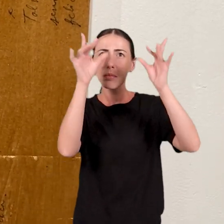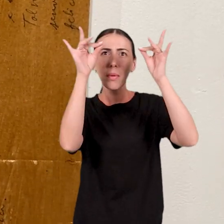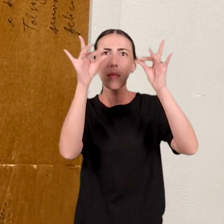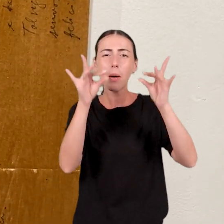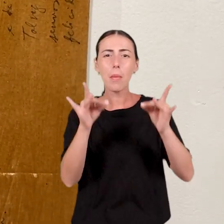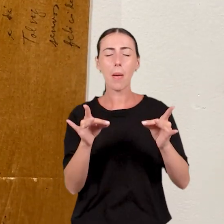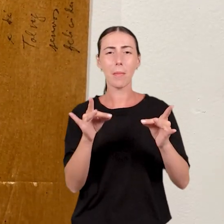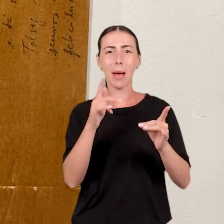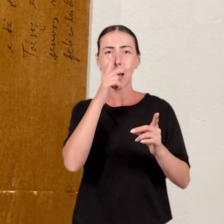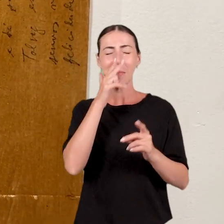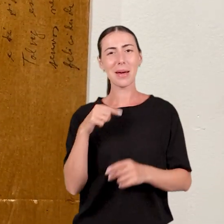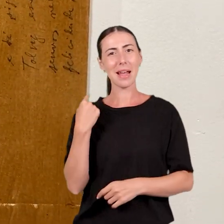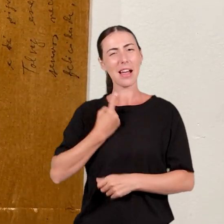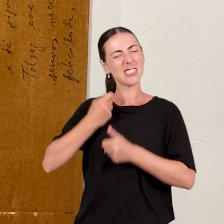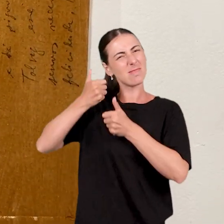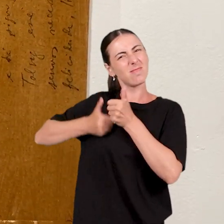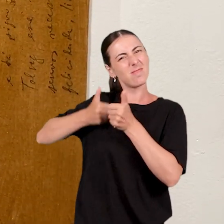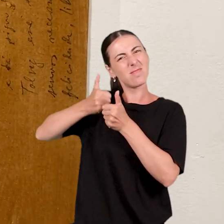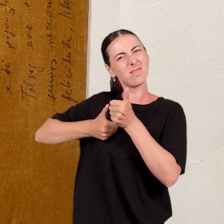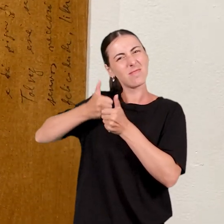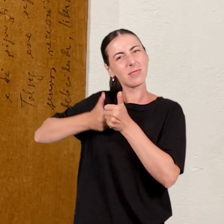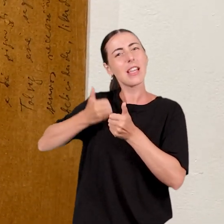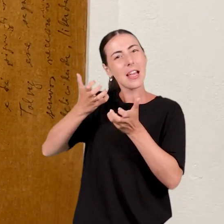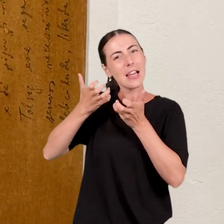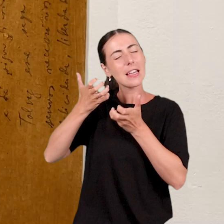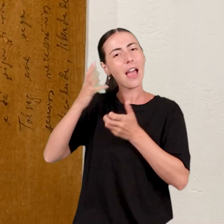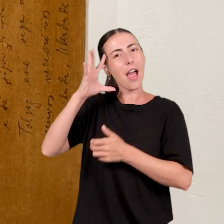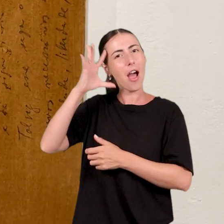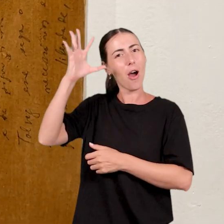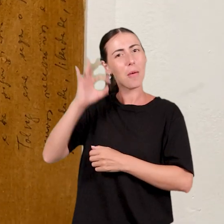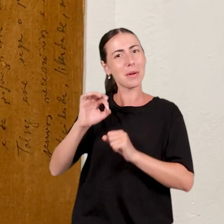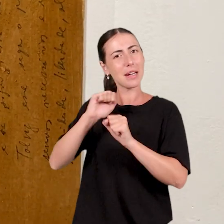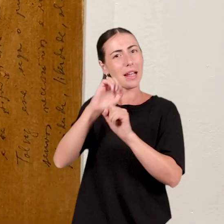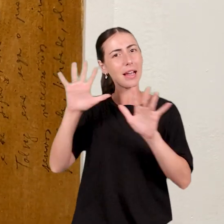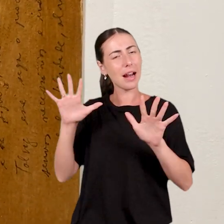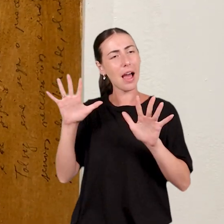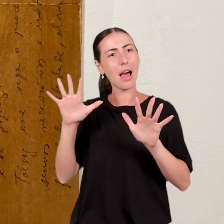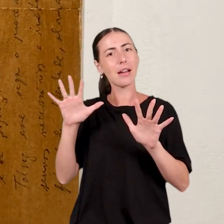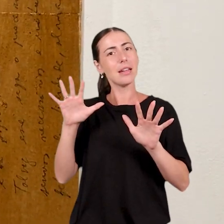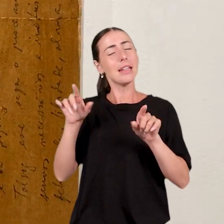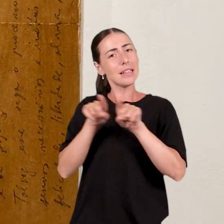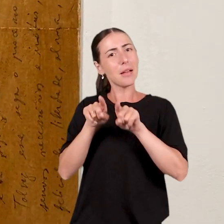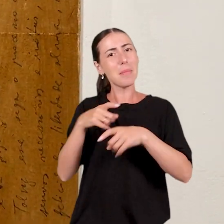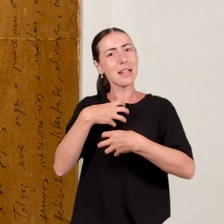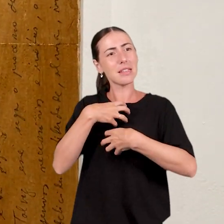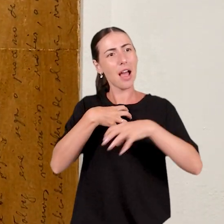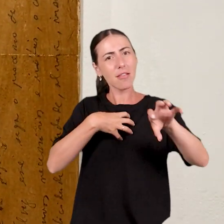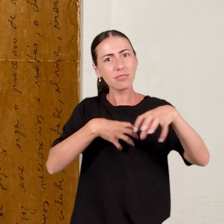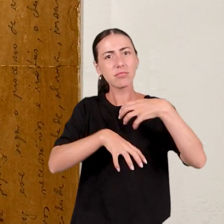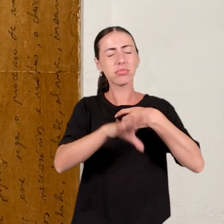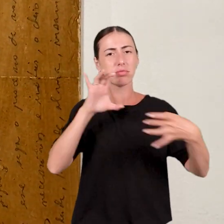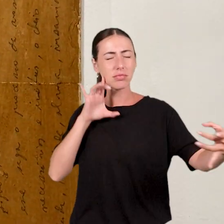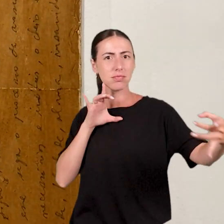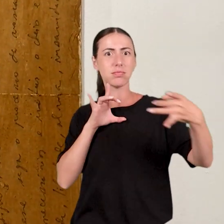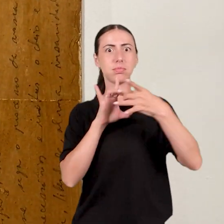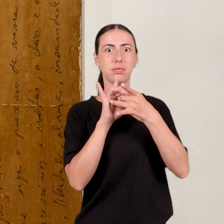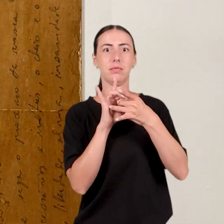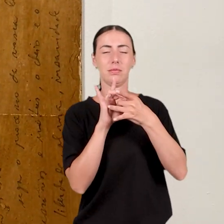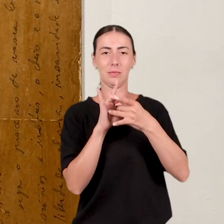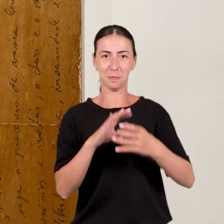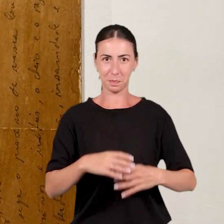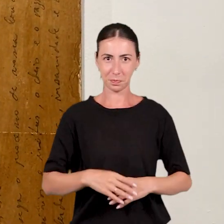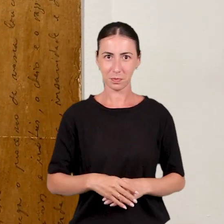nossos esforços sejam empregados na tentativa de verificar e rastrear essa semelhança a partir de uma suposta memória